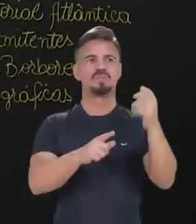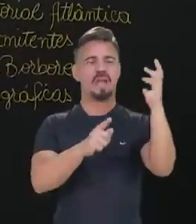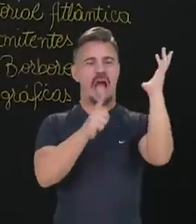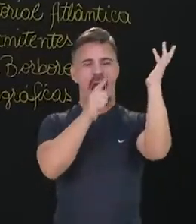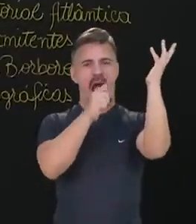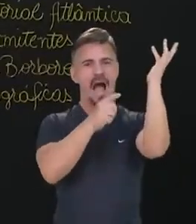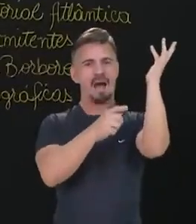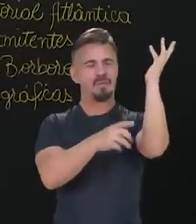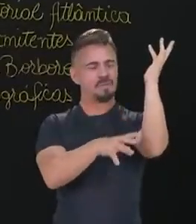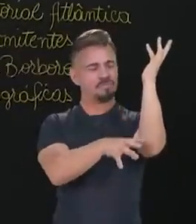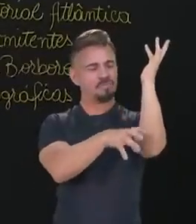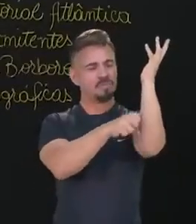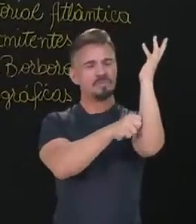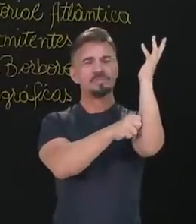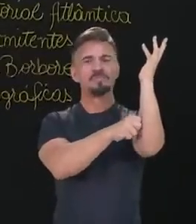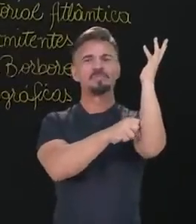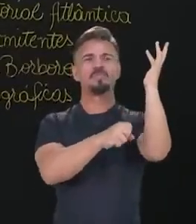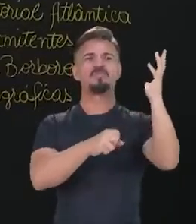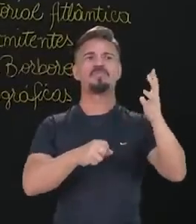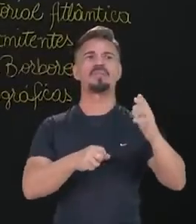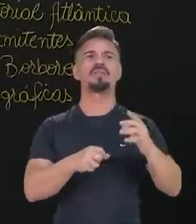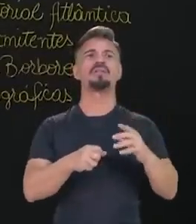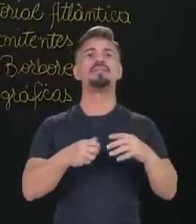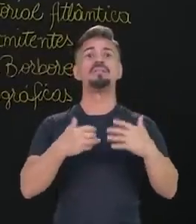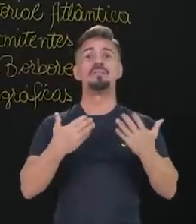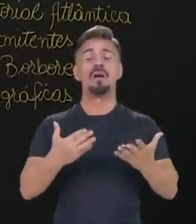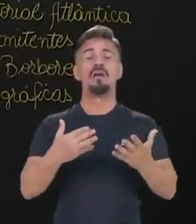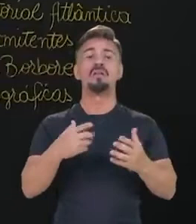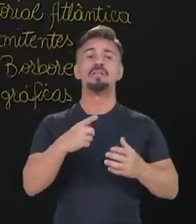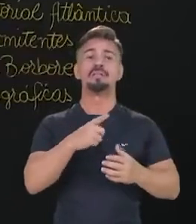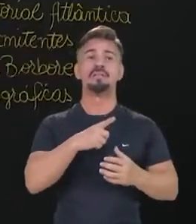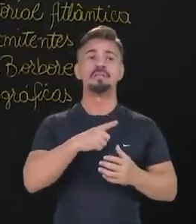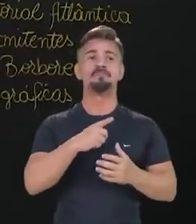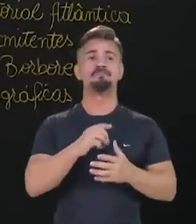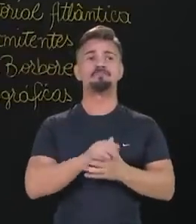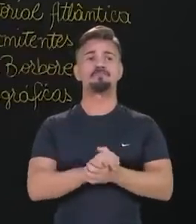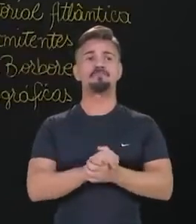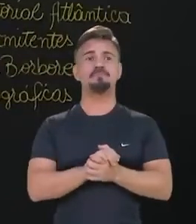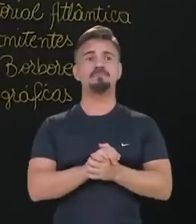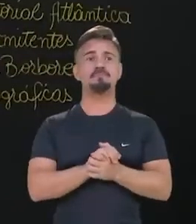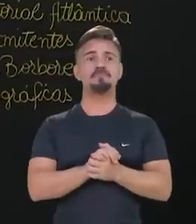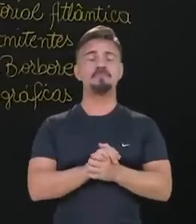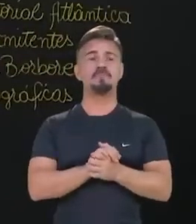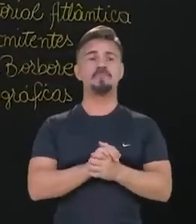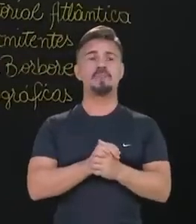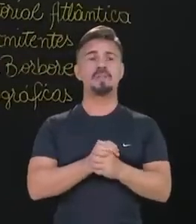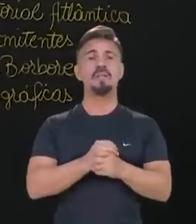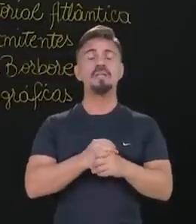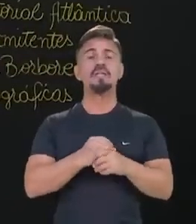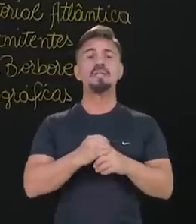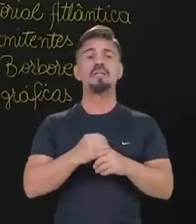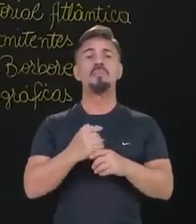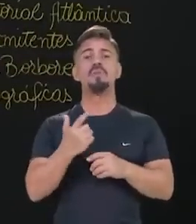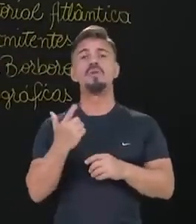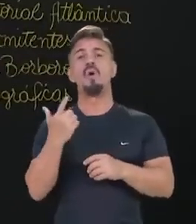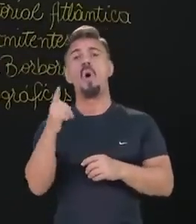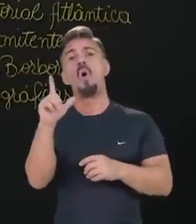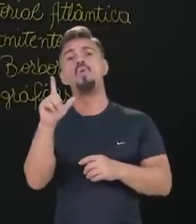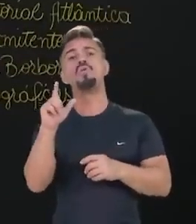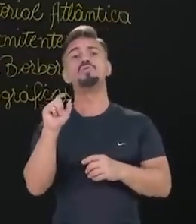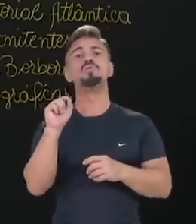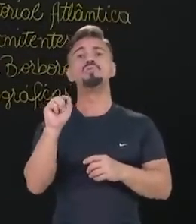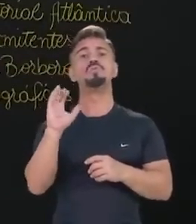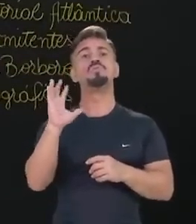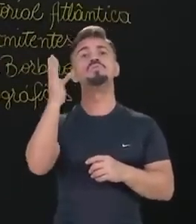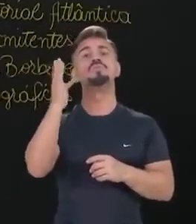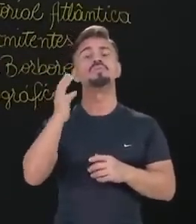água dentro do seu corpo. Então, nós temos essa situação. Uma grande situação que acontece aqui